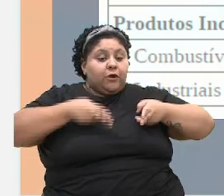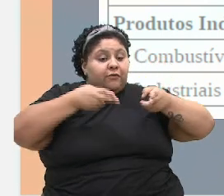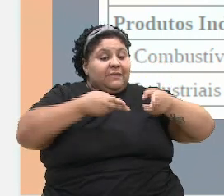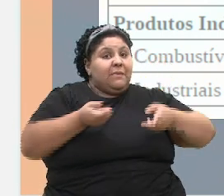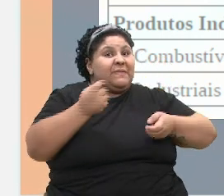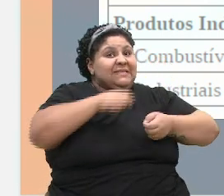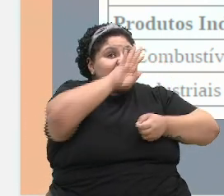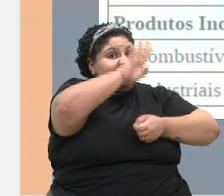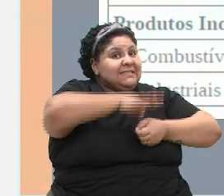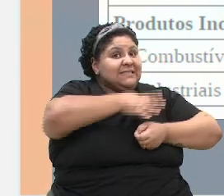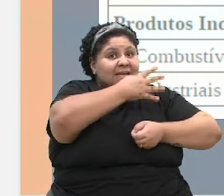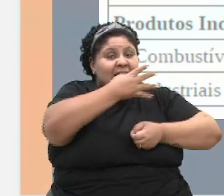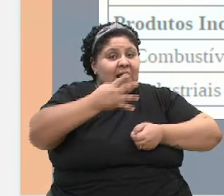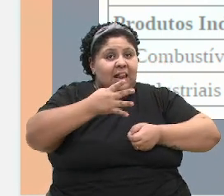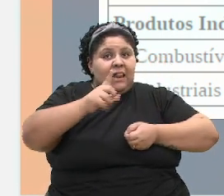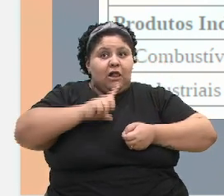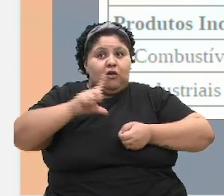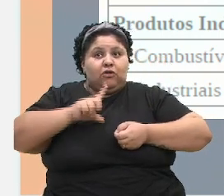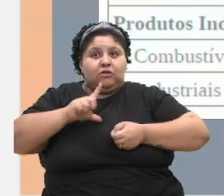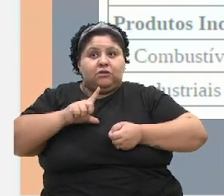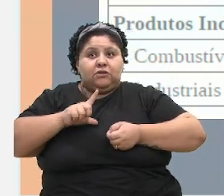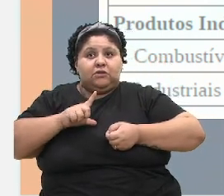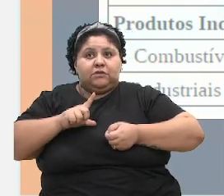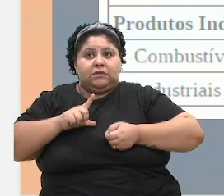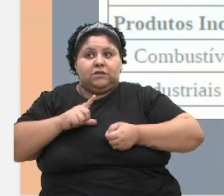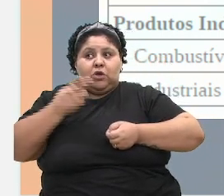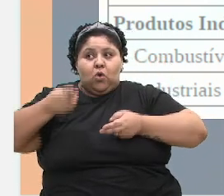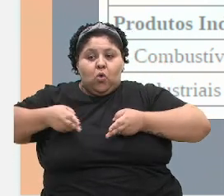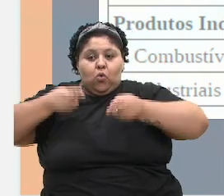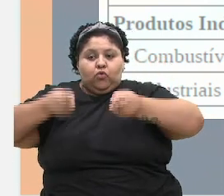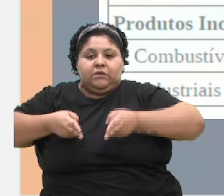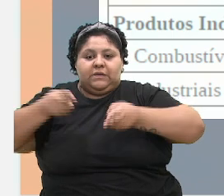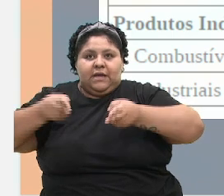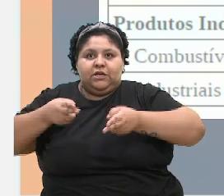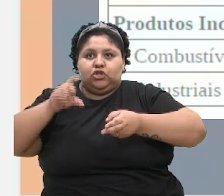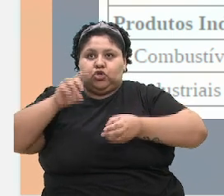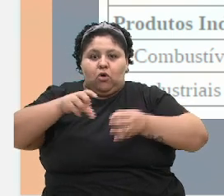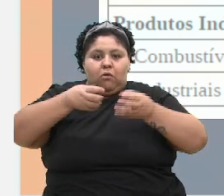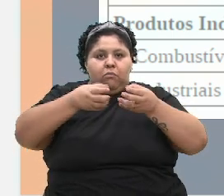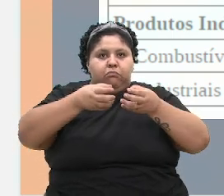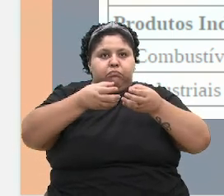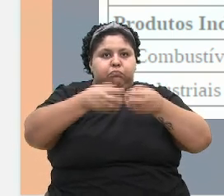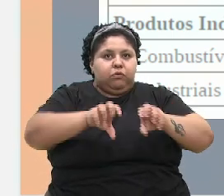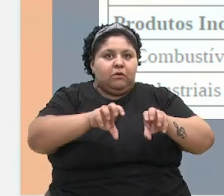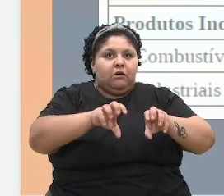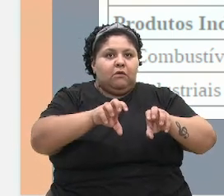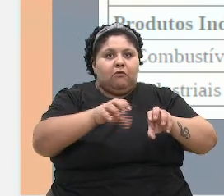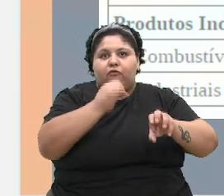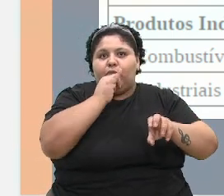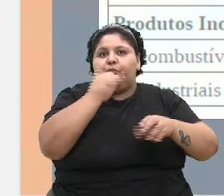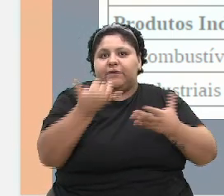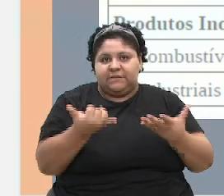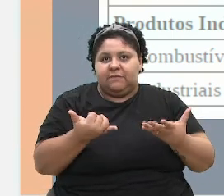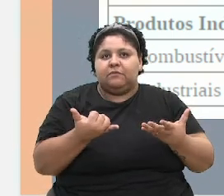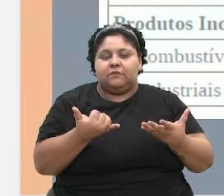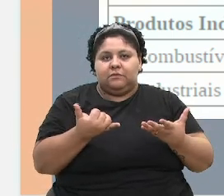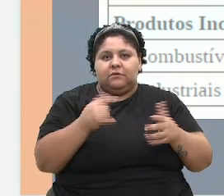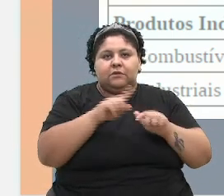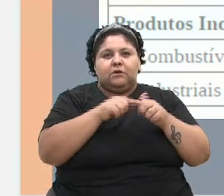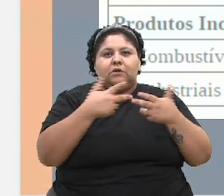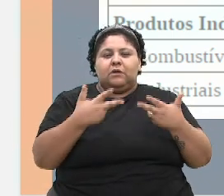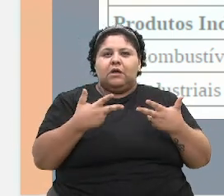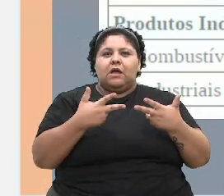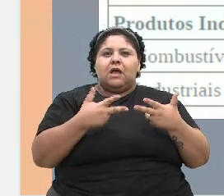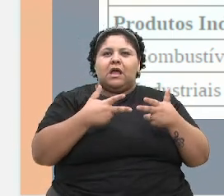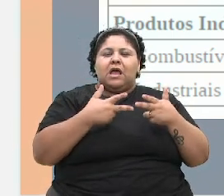escala. Não dá para fazer um trem para levar uma caixa de ovo, tem que ser muita escala. Então, os produtos industriais também. A última